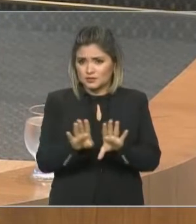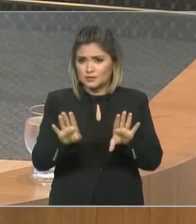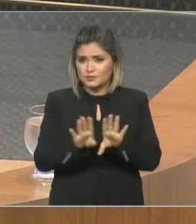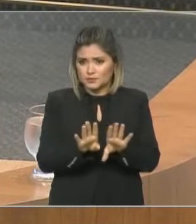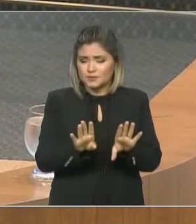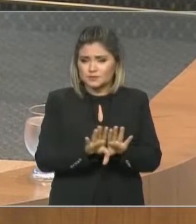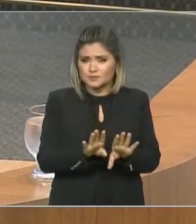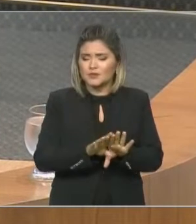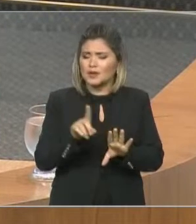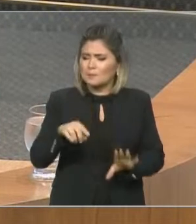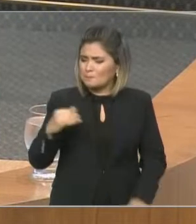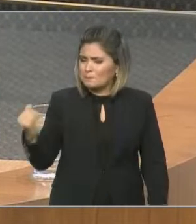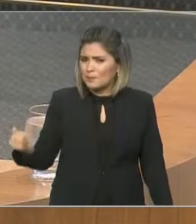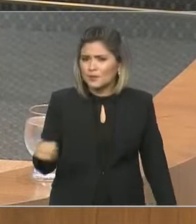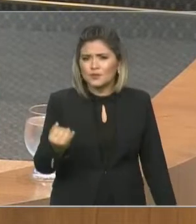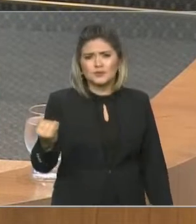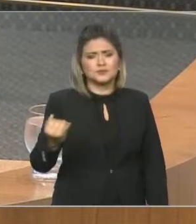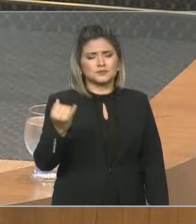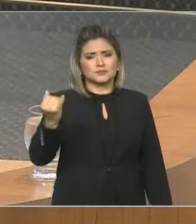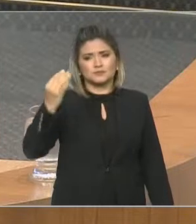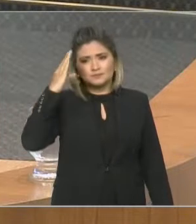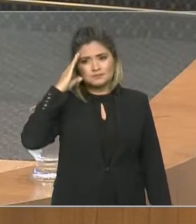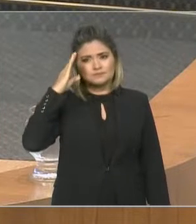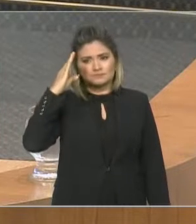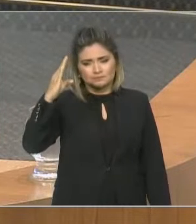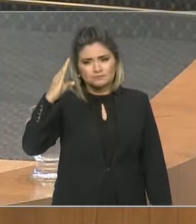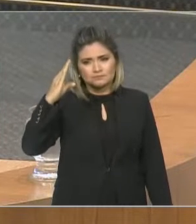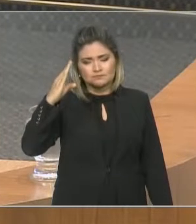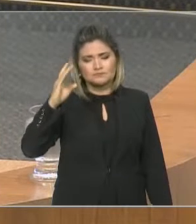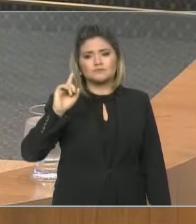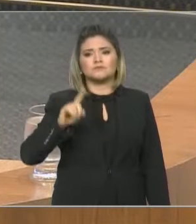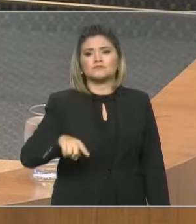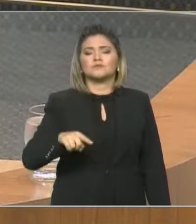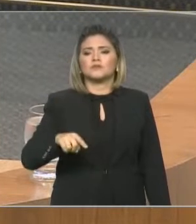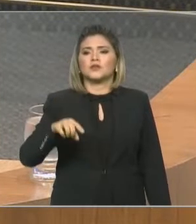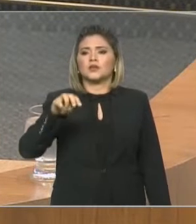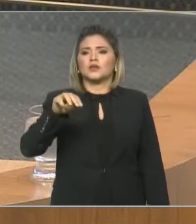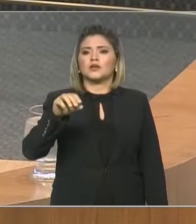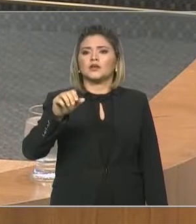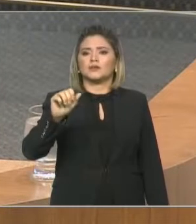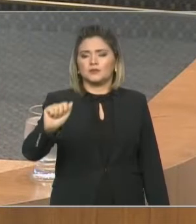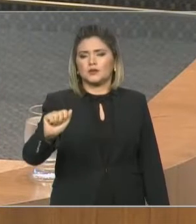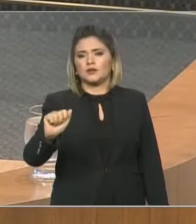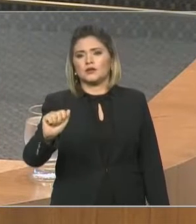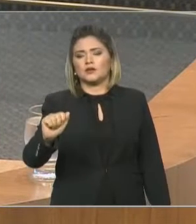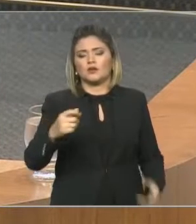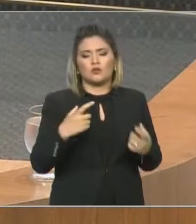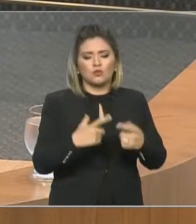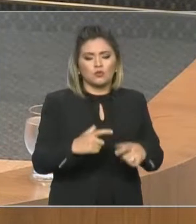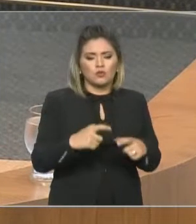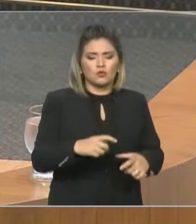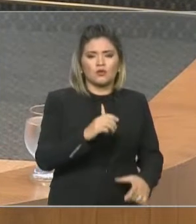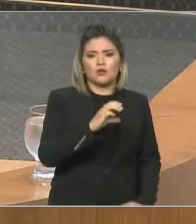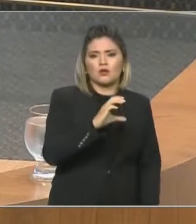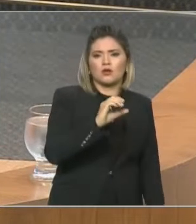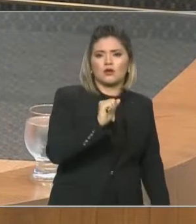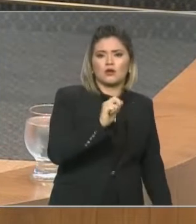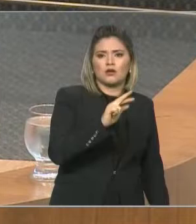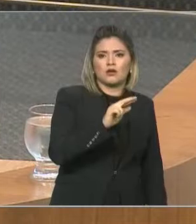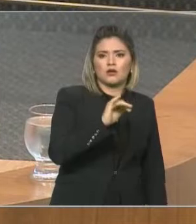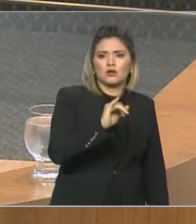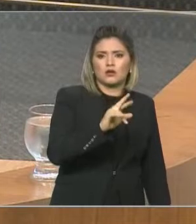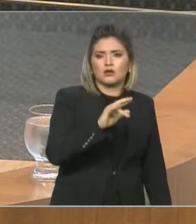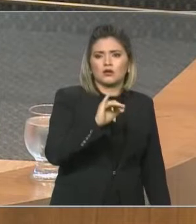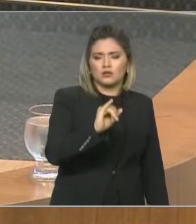que é muito importante dentro desse quadrante é a MA que liga o povoado Cariri, no município de